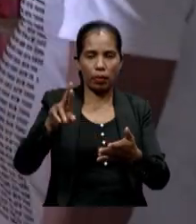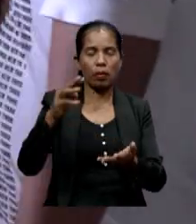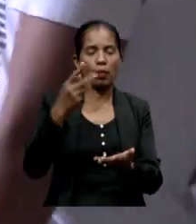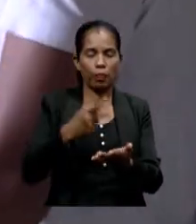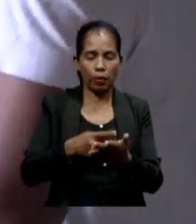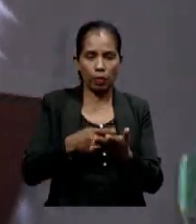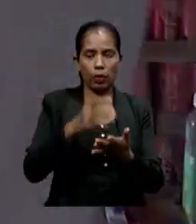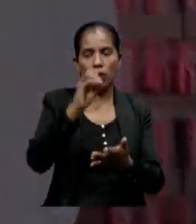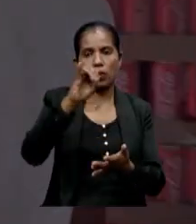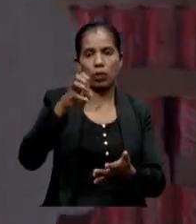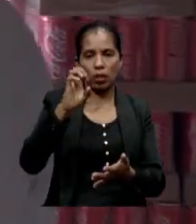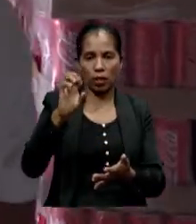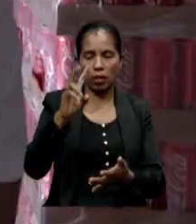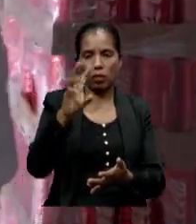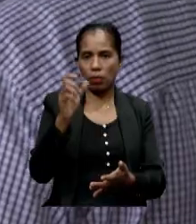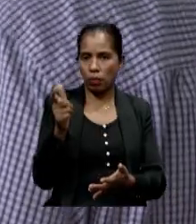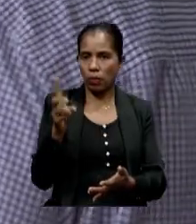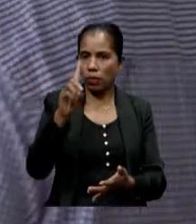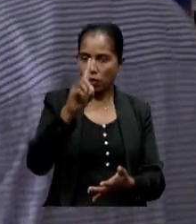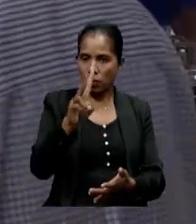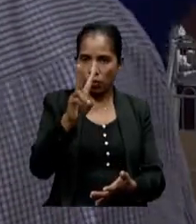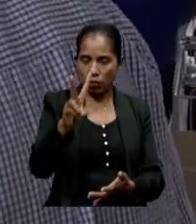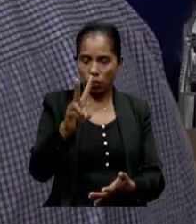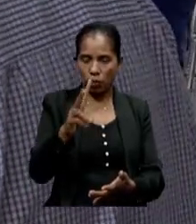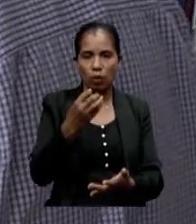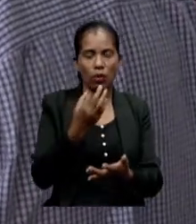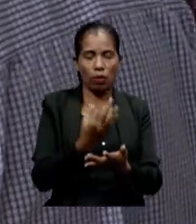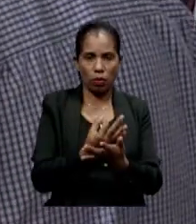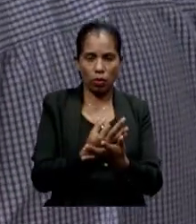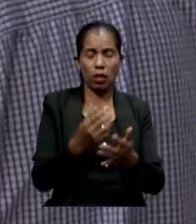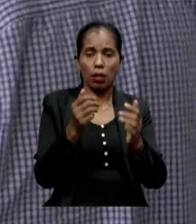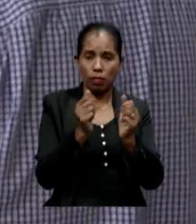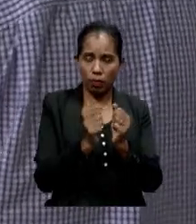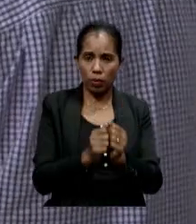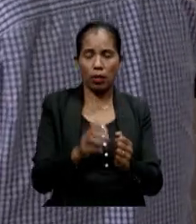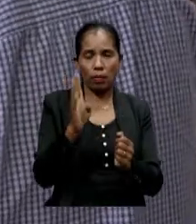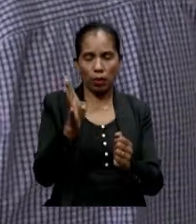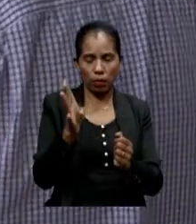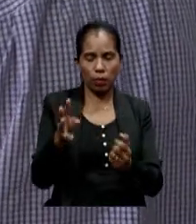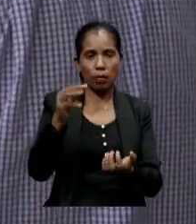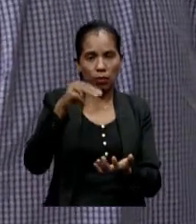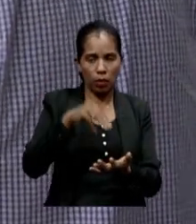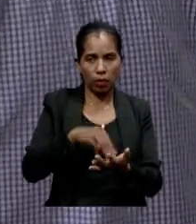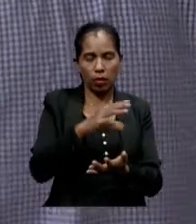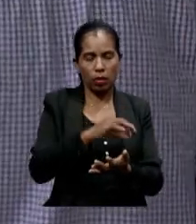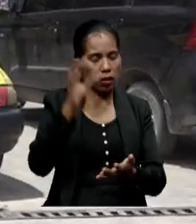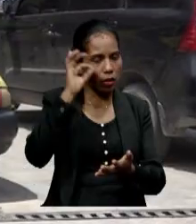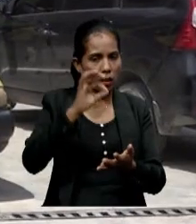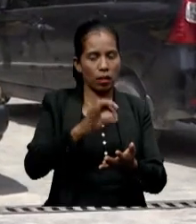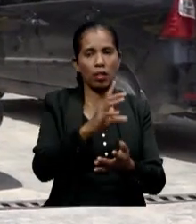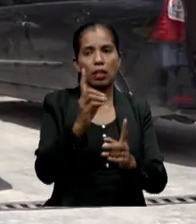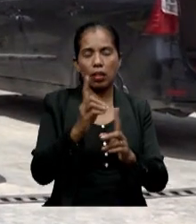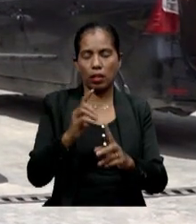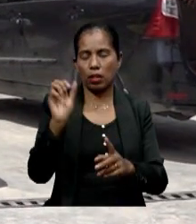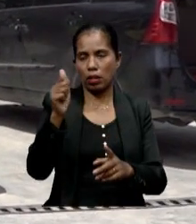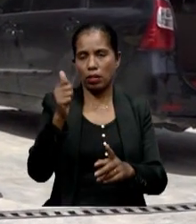o zere un rua runulo resen rua, o montante tokon hat nulo, ba Secretaria Estado Cooperativa, no ia loro